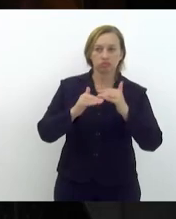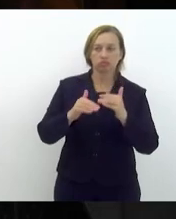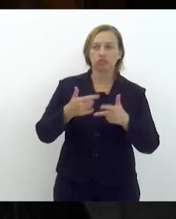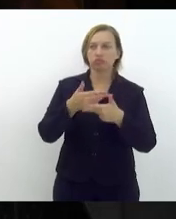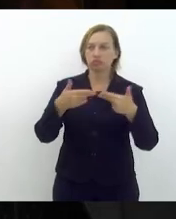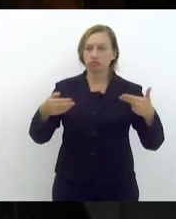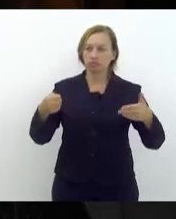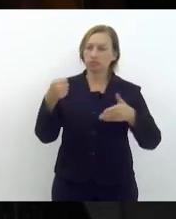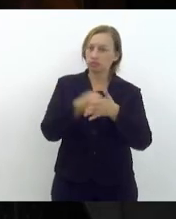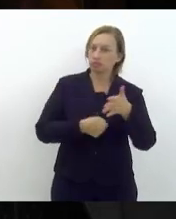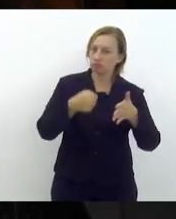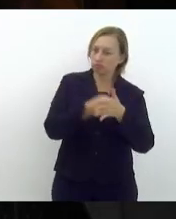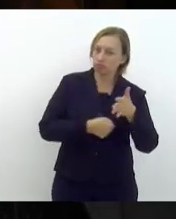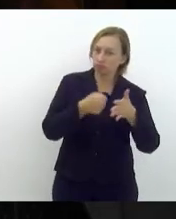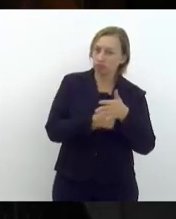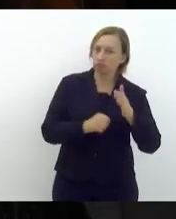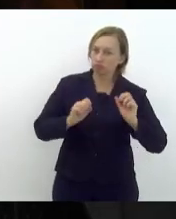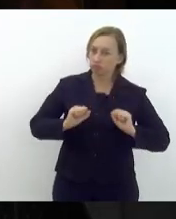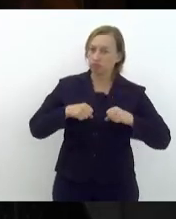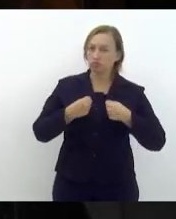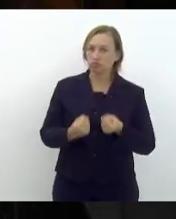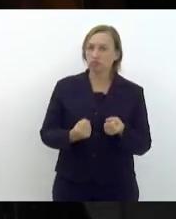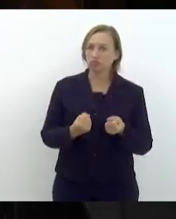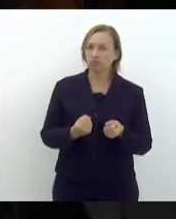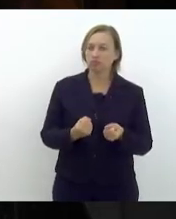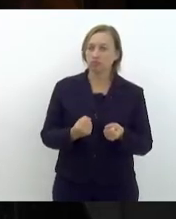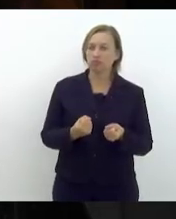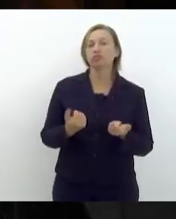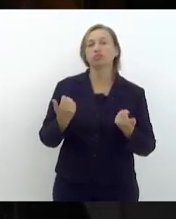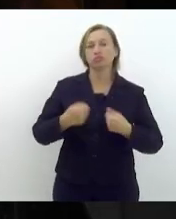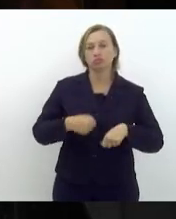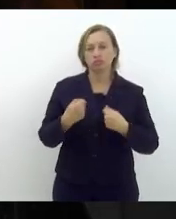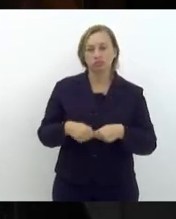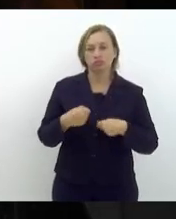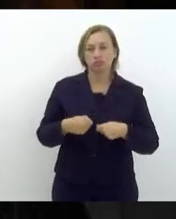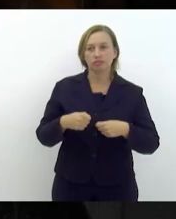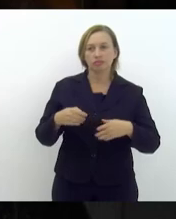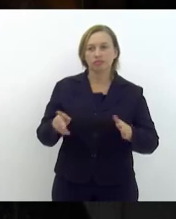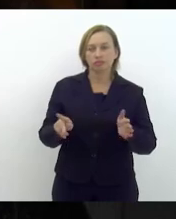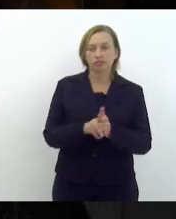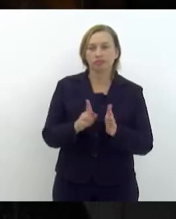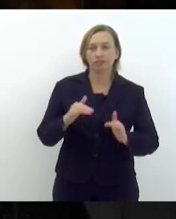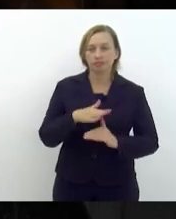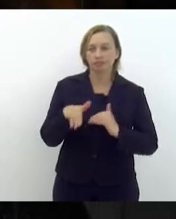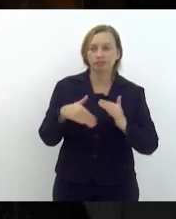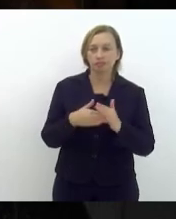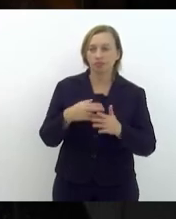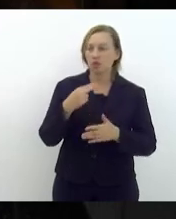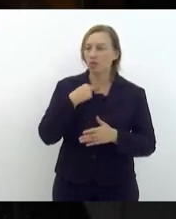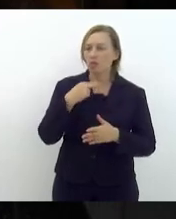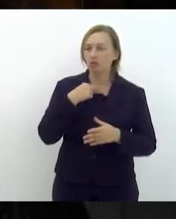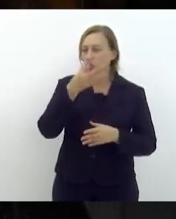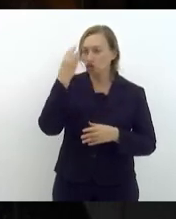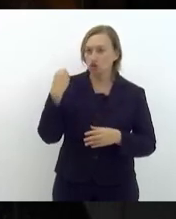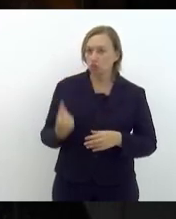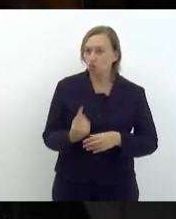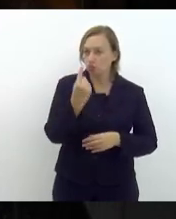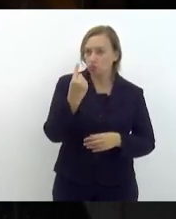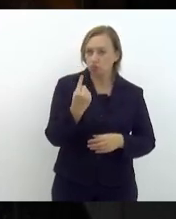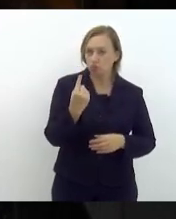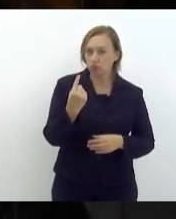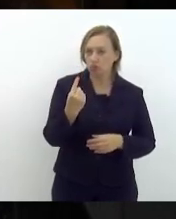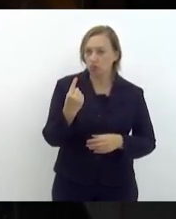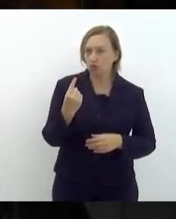muita luta através de muito empenho precisa ser para todos ninguém pode ficar para trás para mim